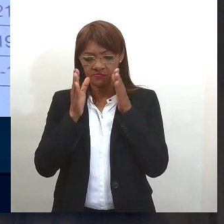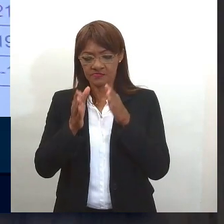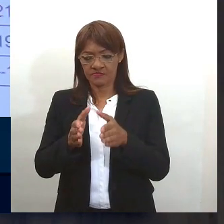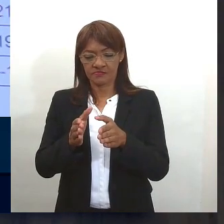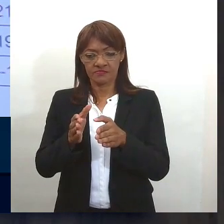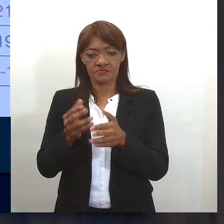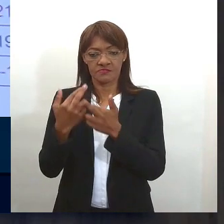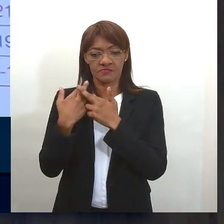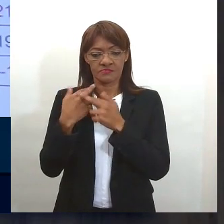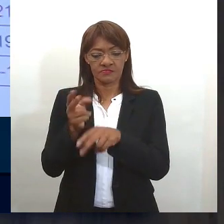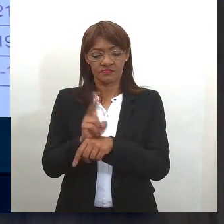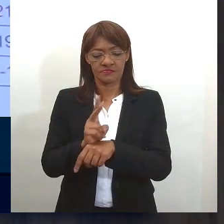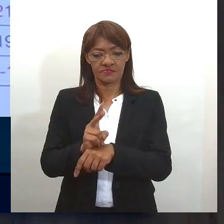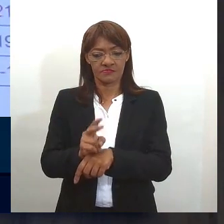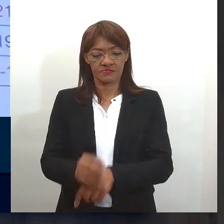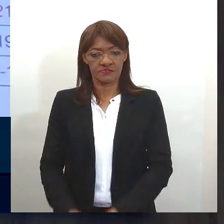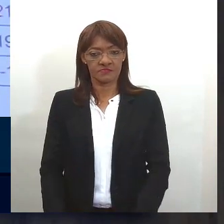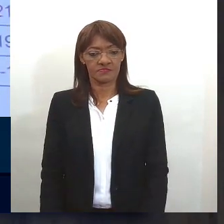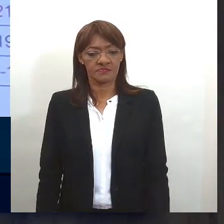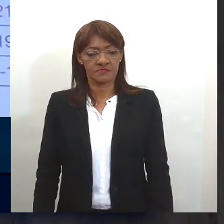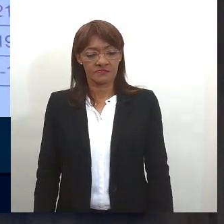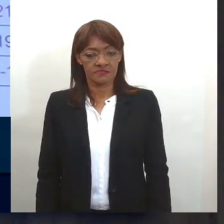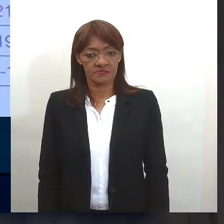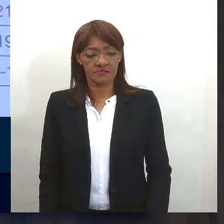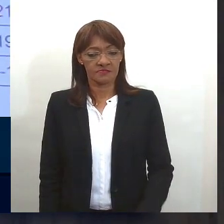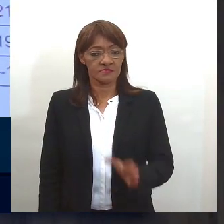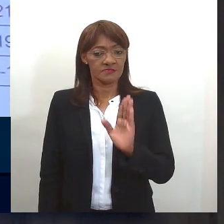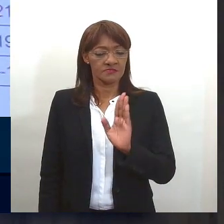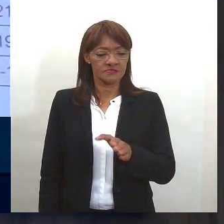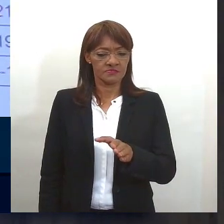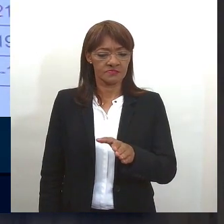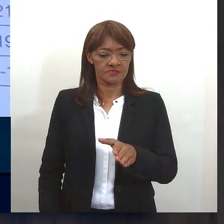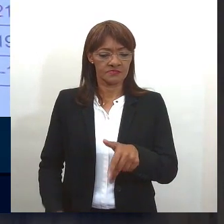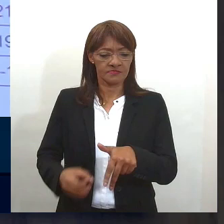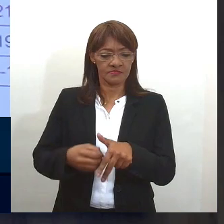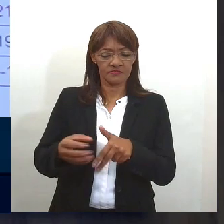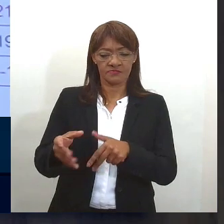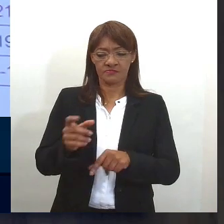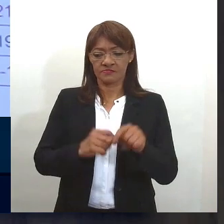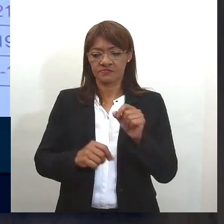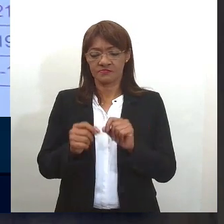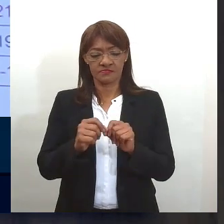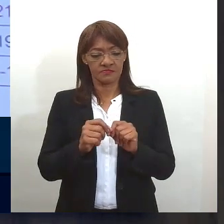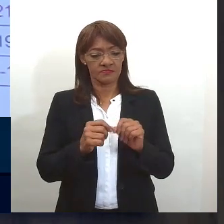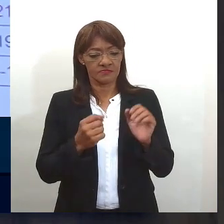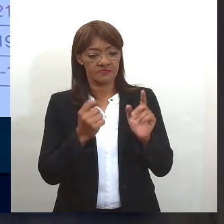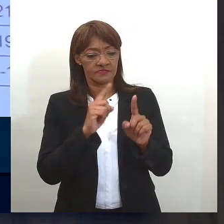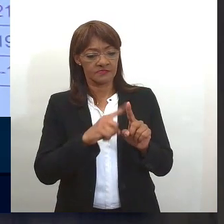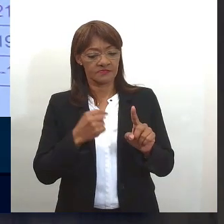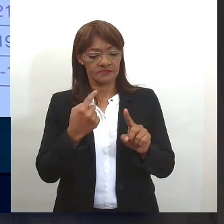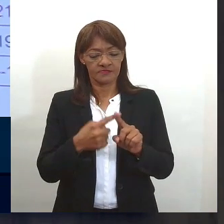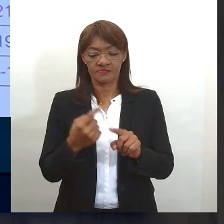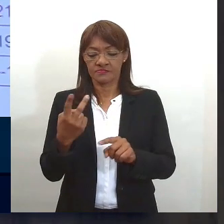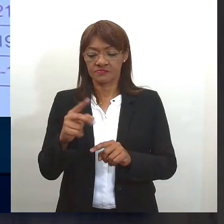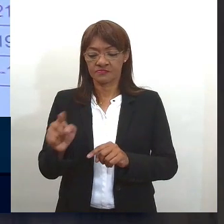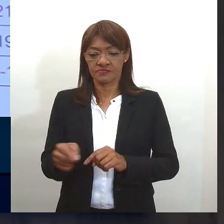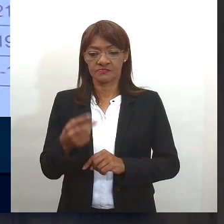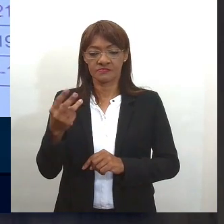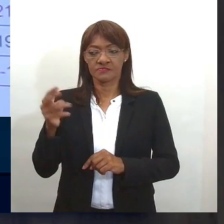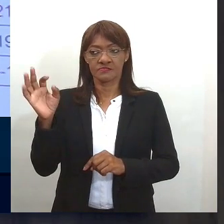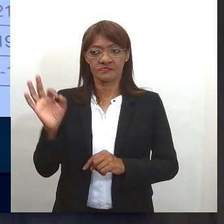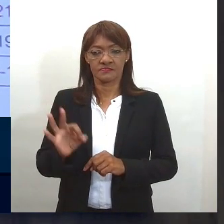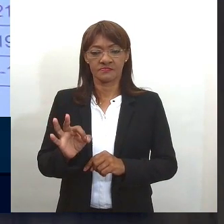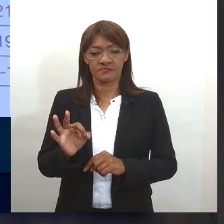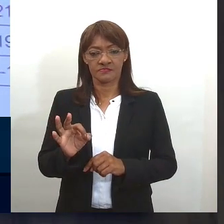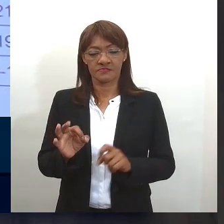Despesas orçamentárias. A gente teve um aumento da despesa, né, de 2,3%. Quando a gente também fala de responsabilidade fiscal, muitas